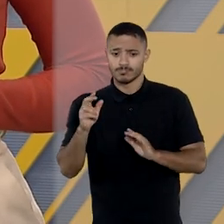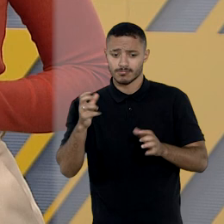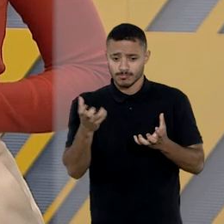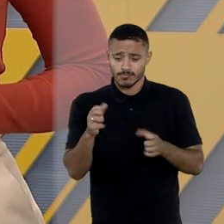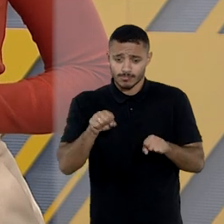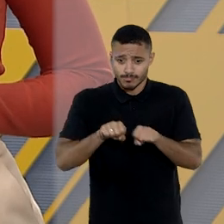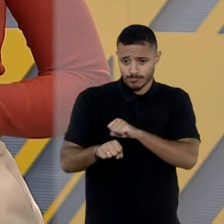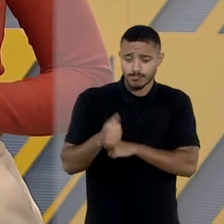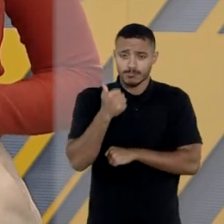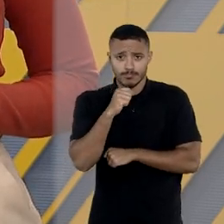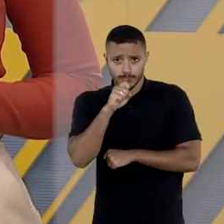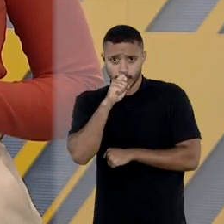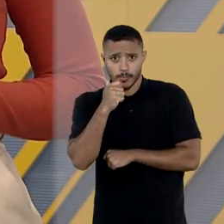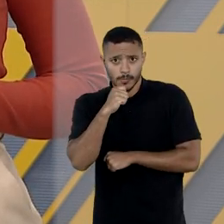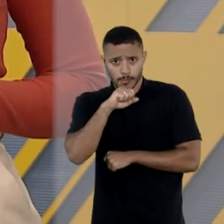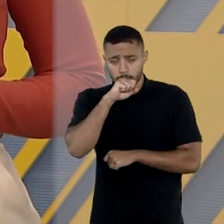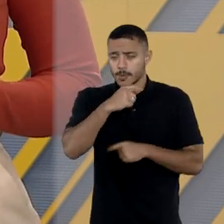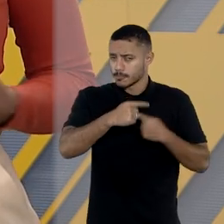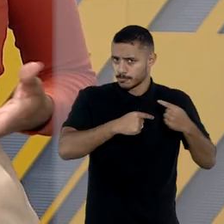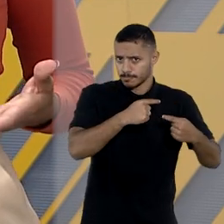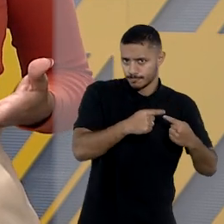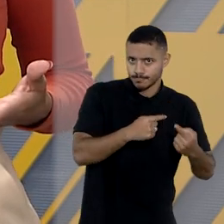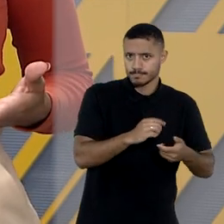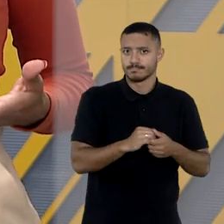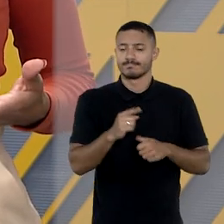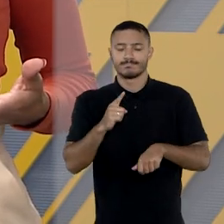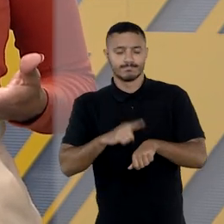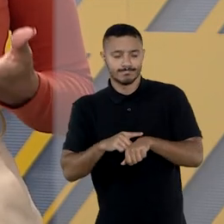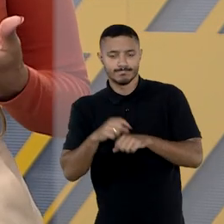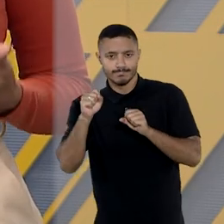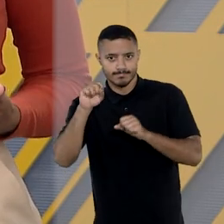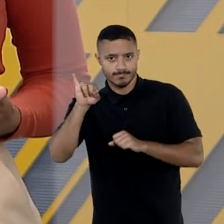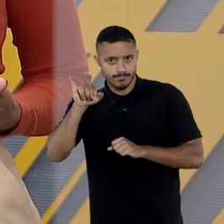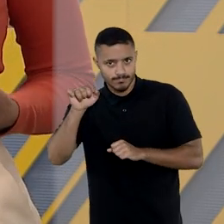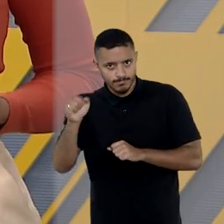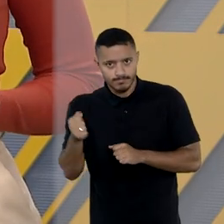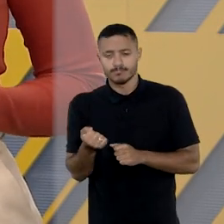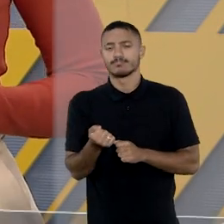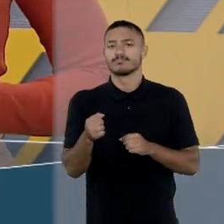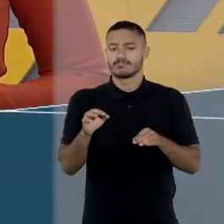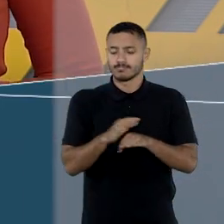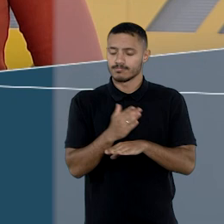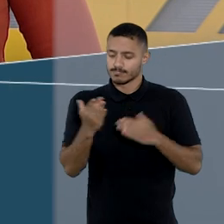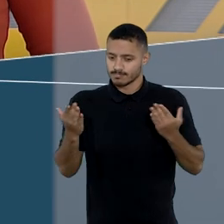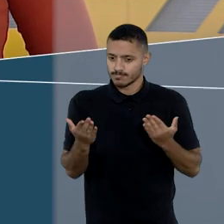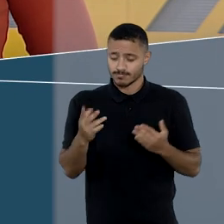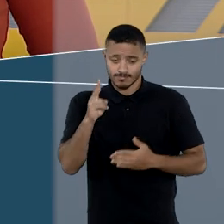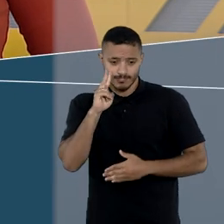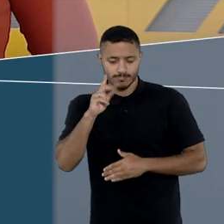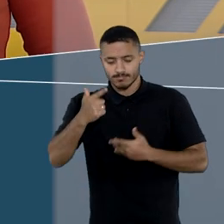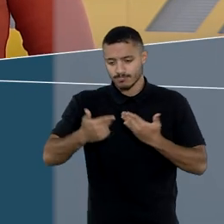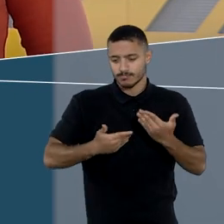contra a vida do autor da herança. O Minuto STJ fica por aqui. Você confere